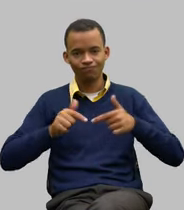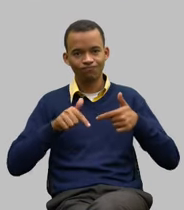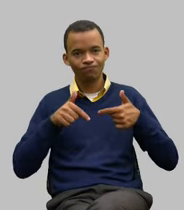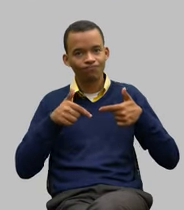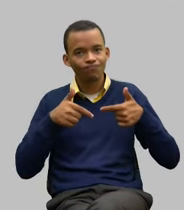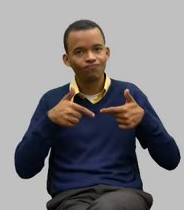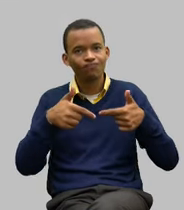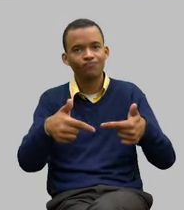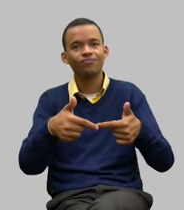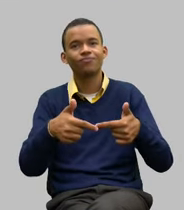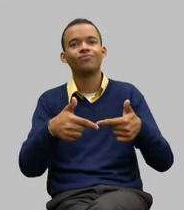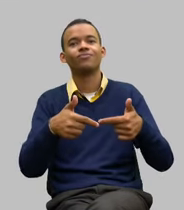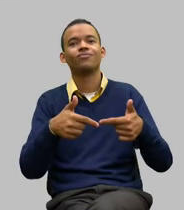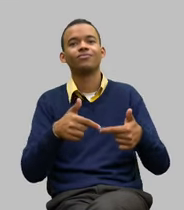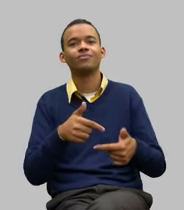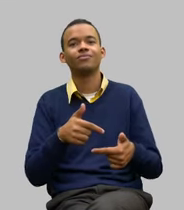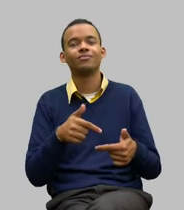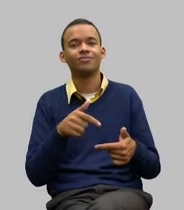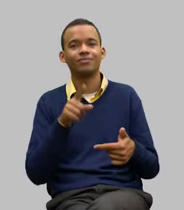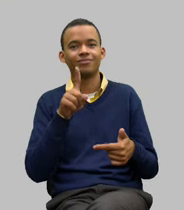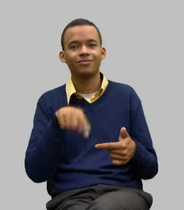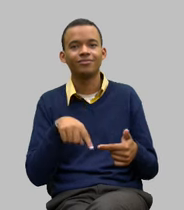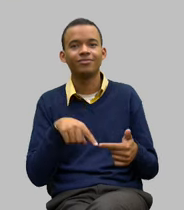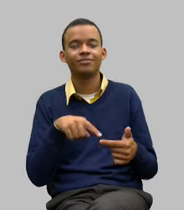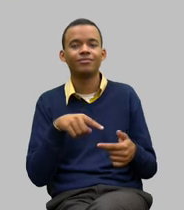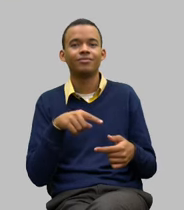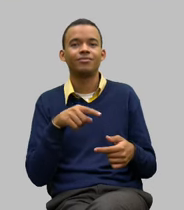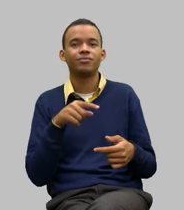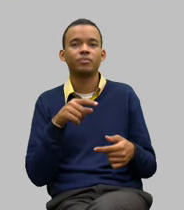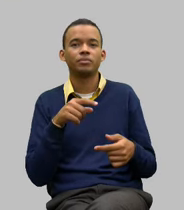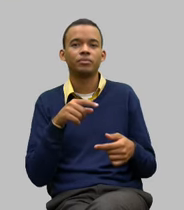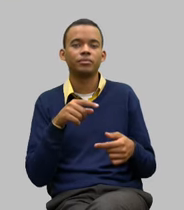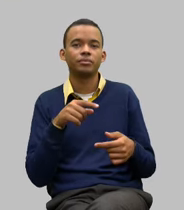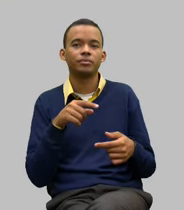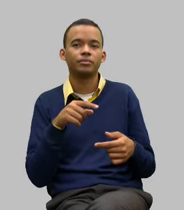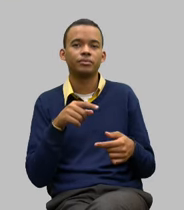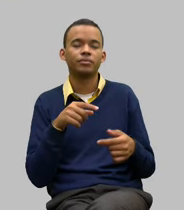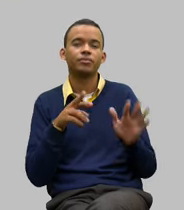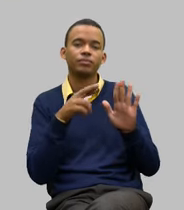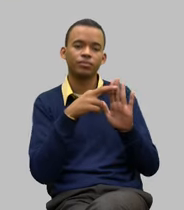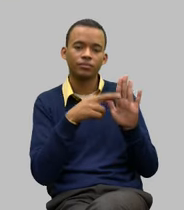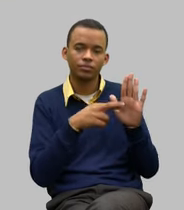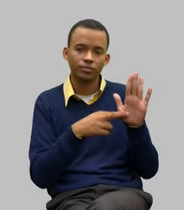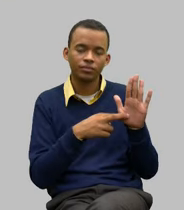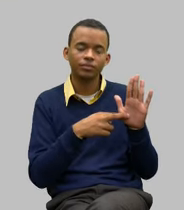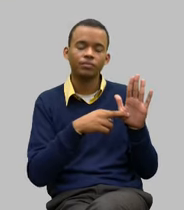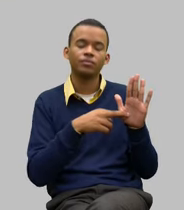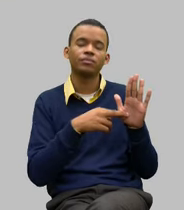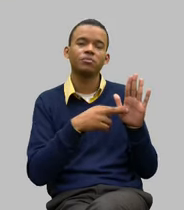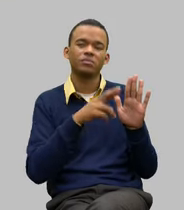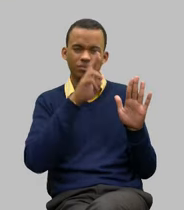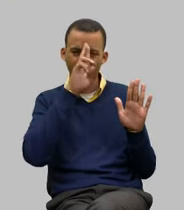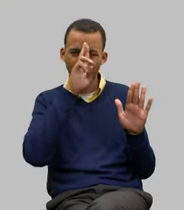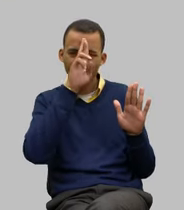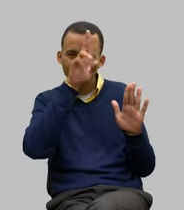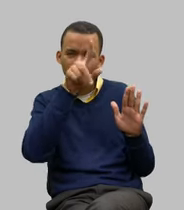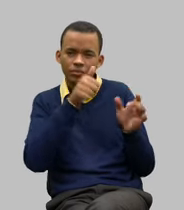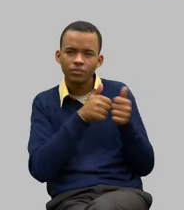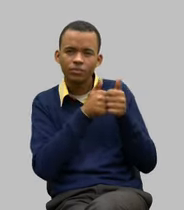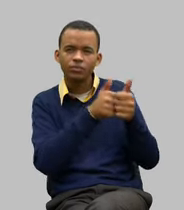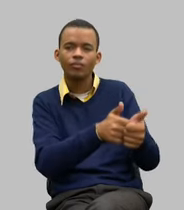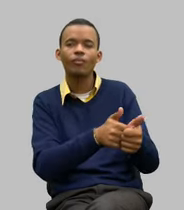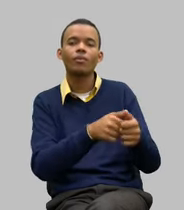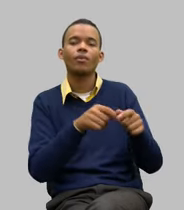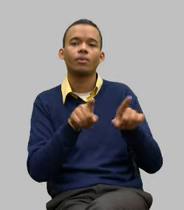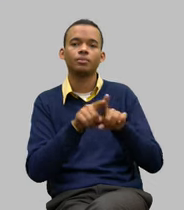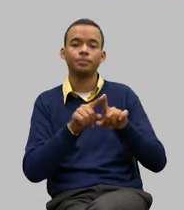muito assim não foge da das responsabilidades e ao mesmo tempo avança com força e tanto é que